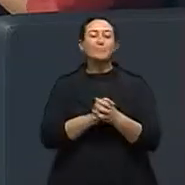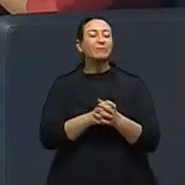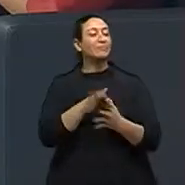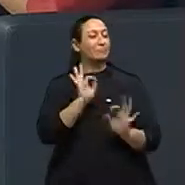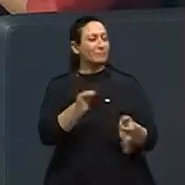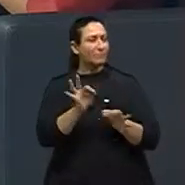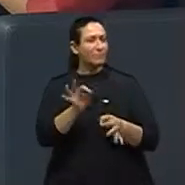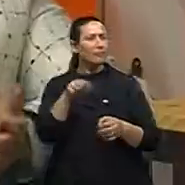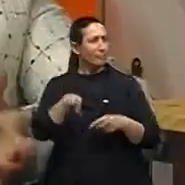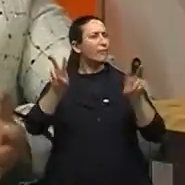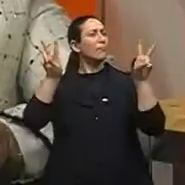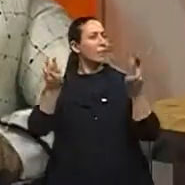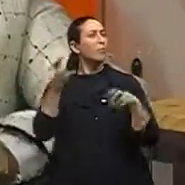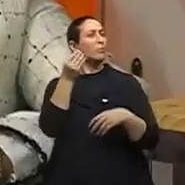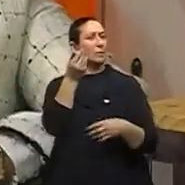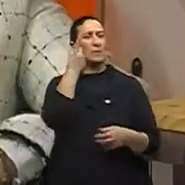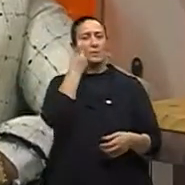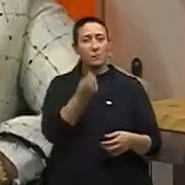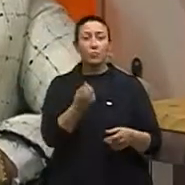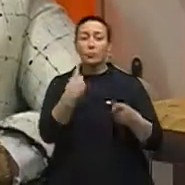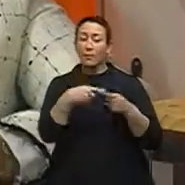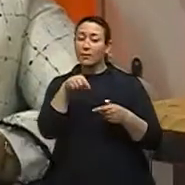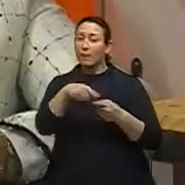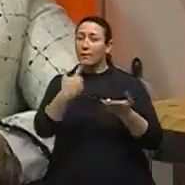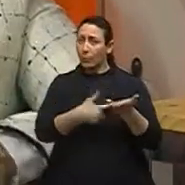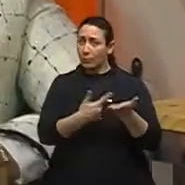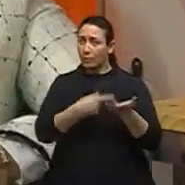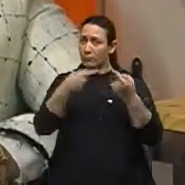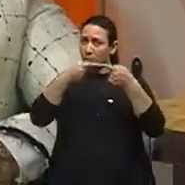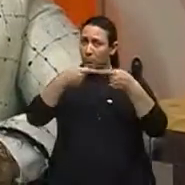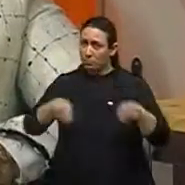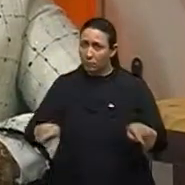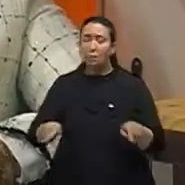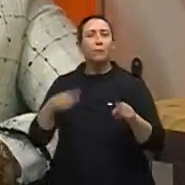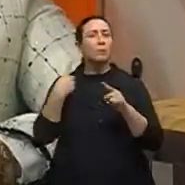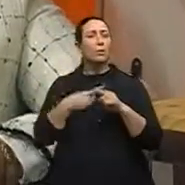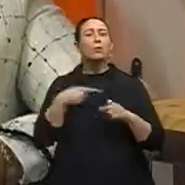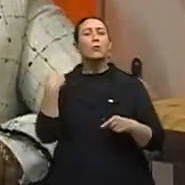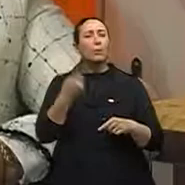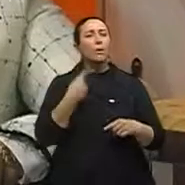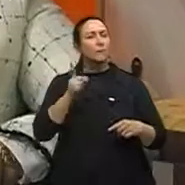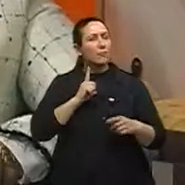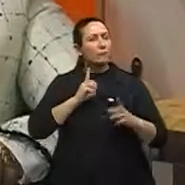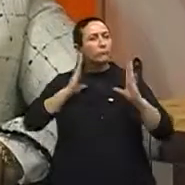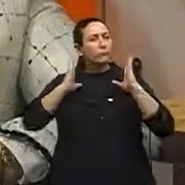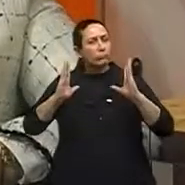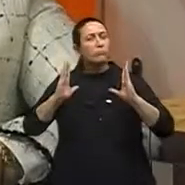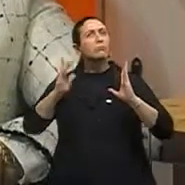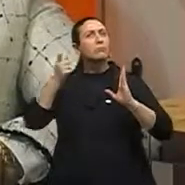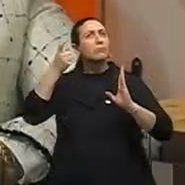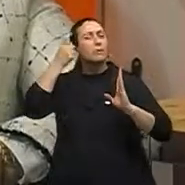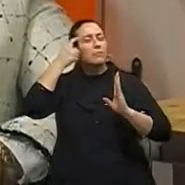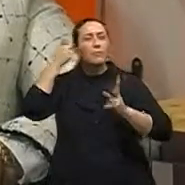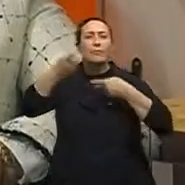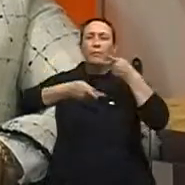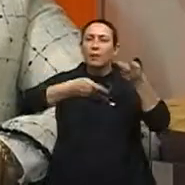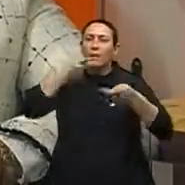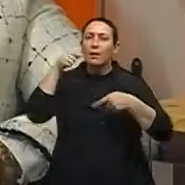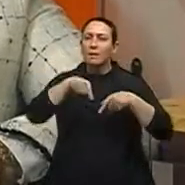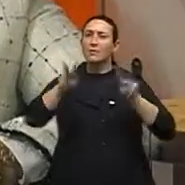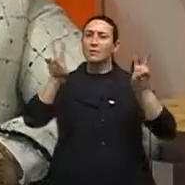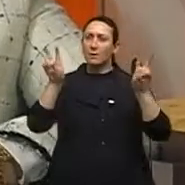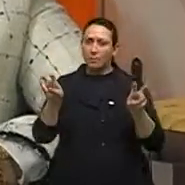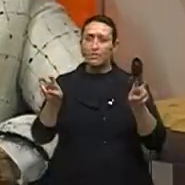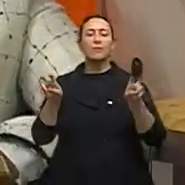que a gente tá está lançando uma jornada especialmente no clã para falar sobre essa temática